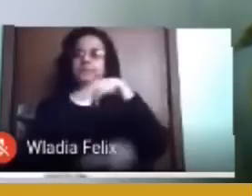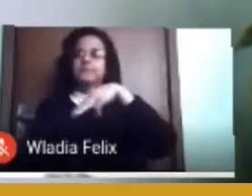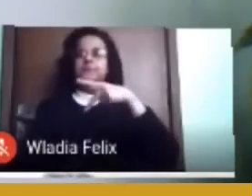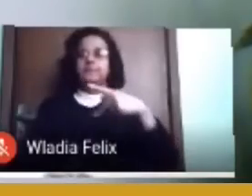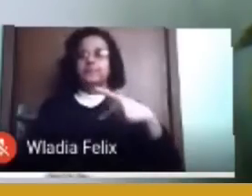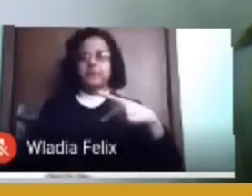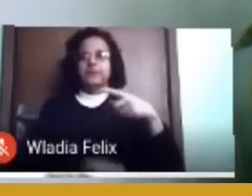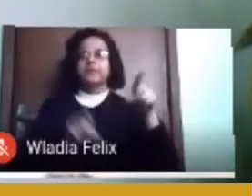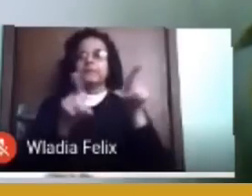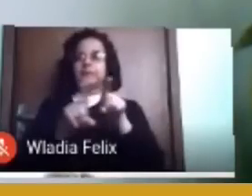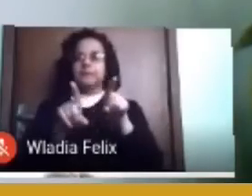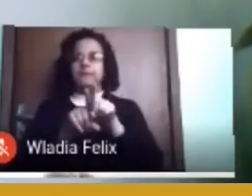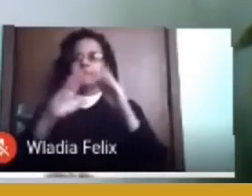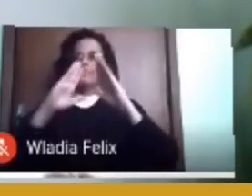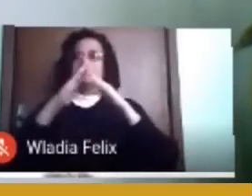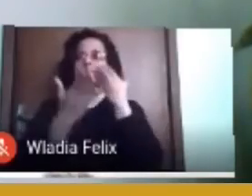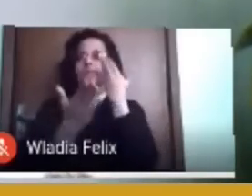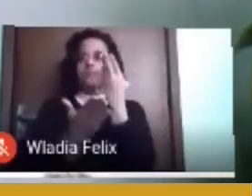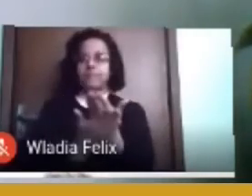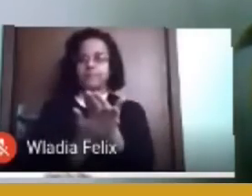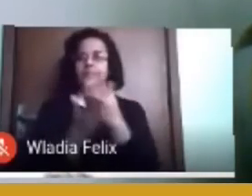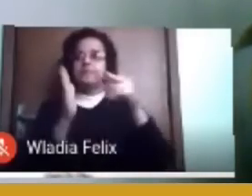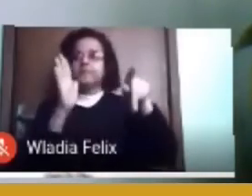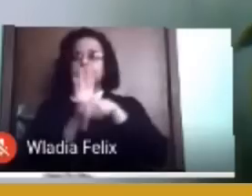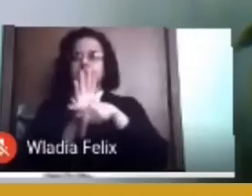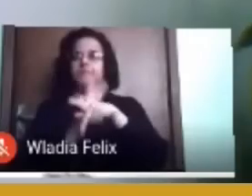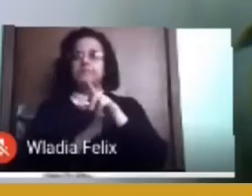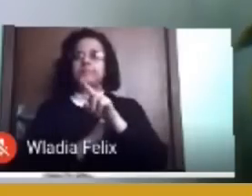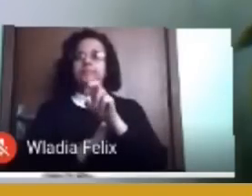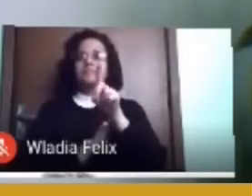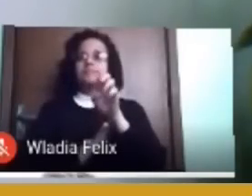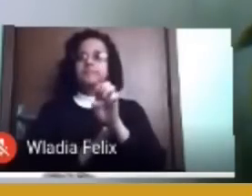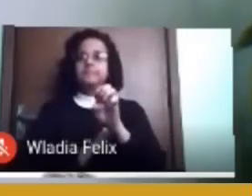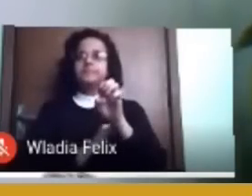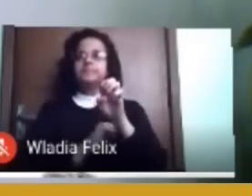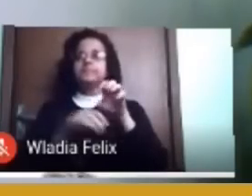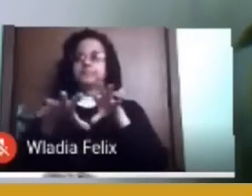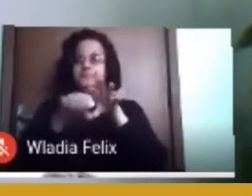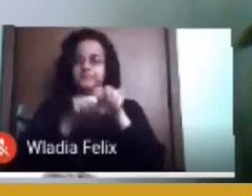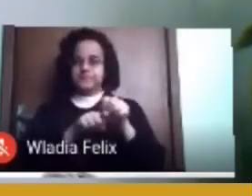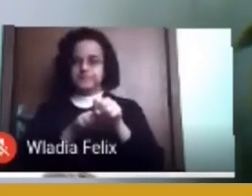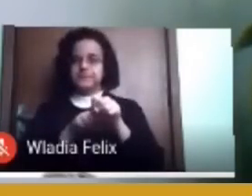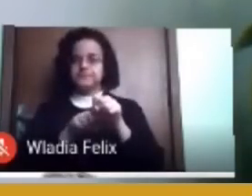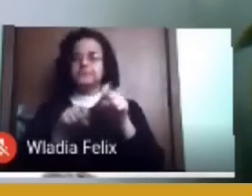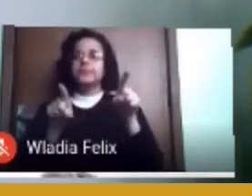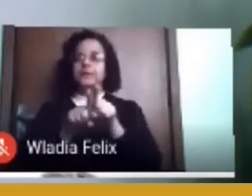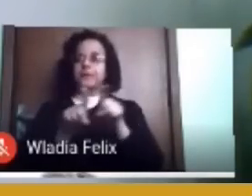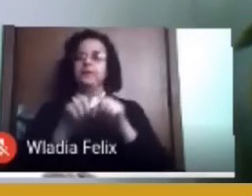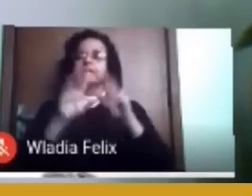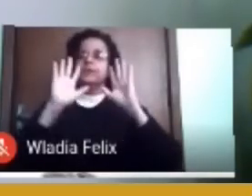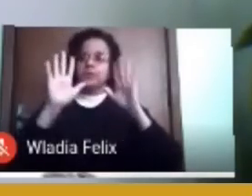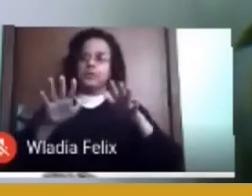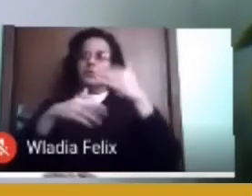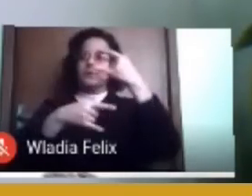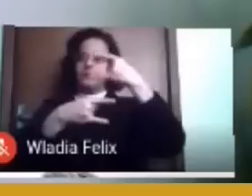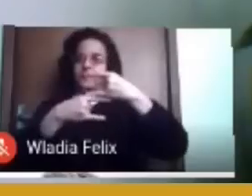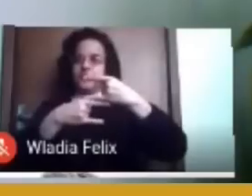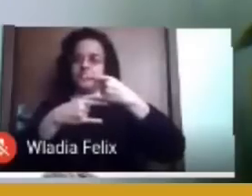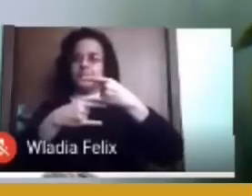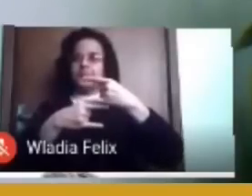enquanto assistência, saúde, educação, enquanto órgão ali instituído pelo Ministério Público, que acompanha,